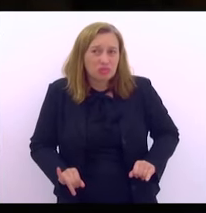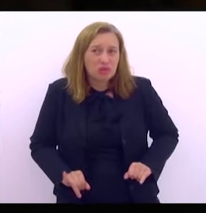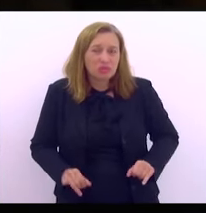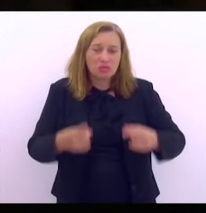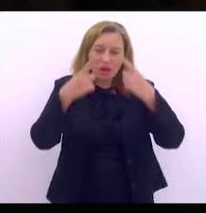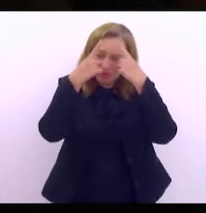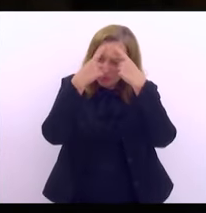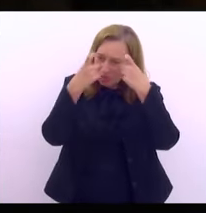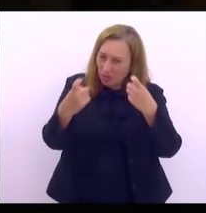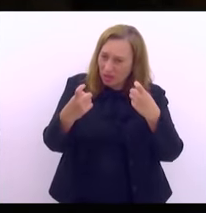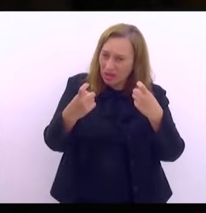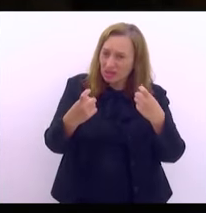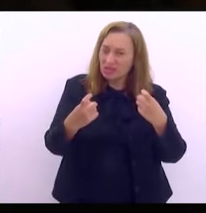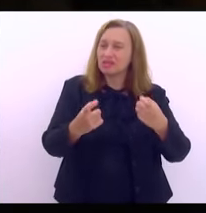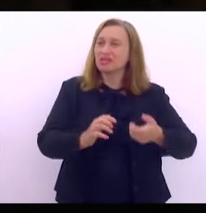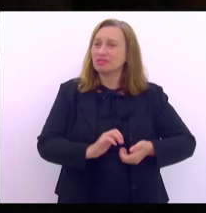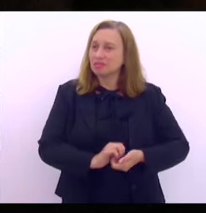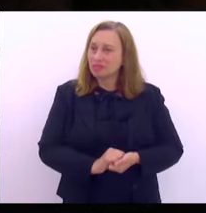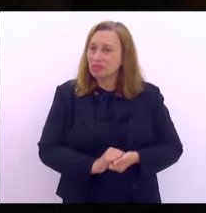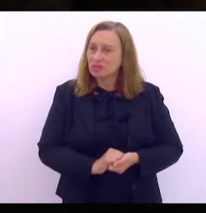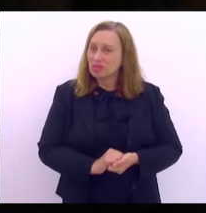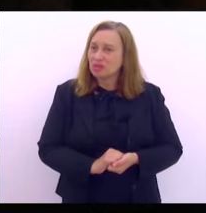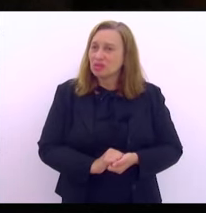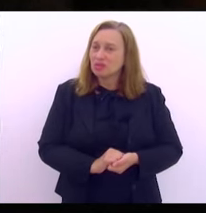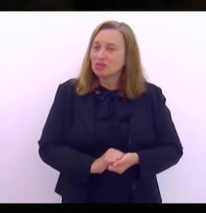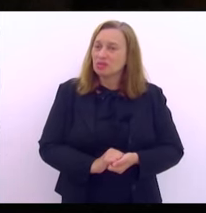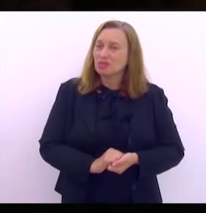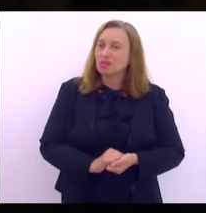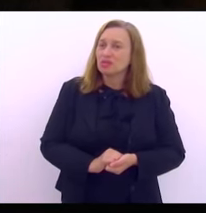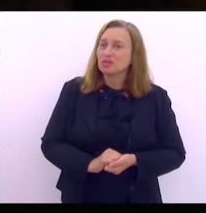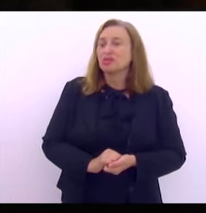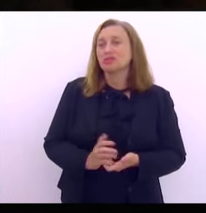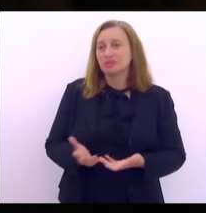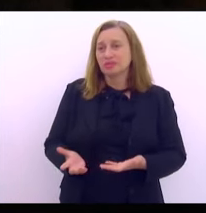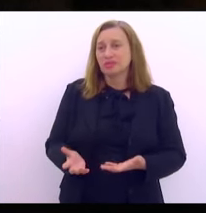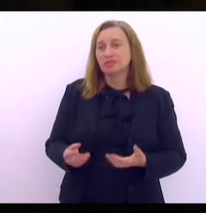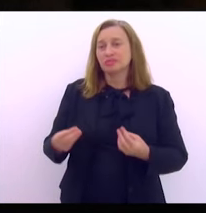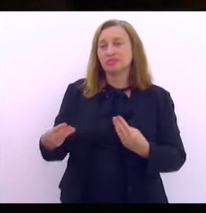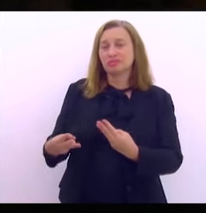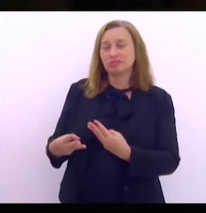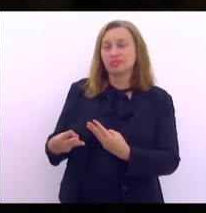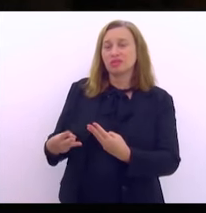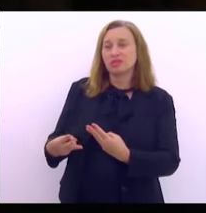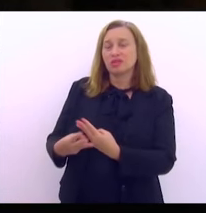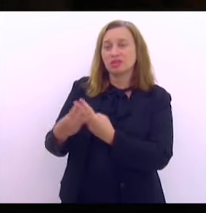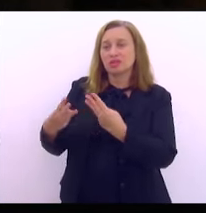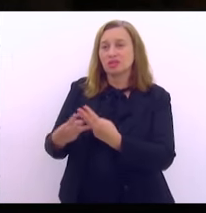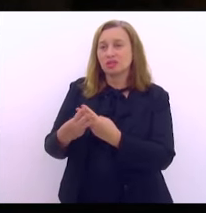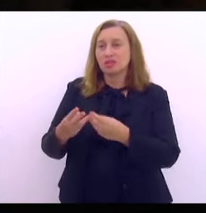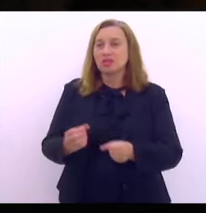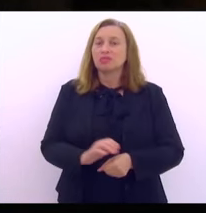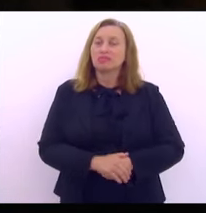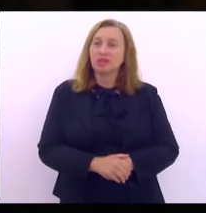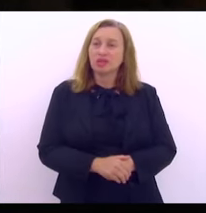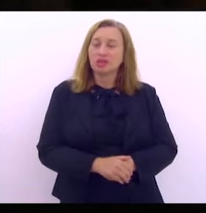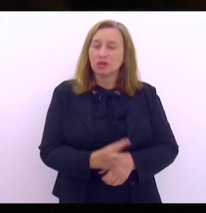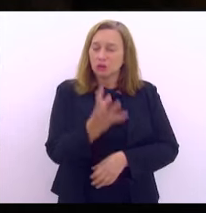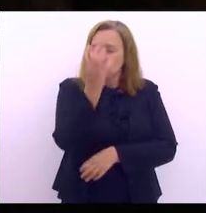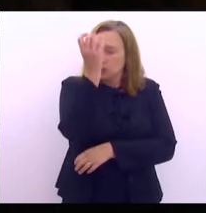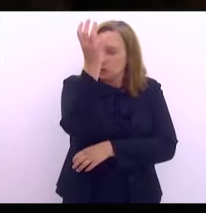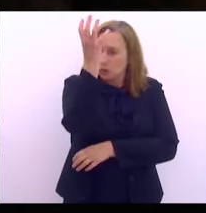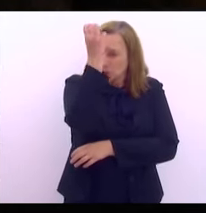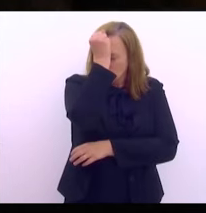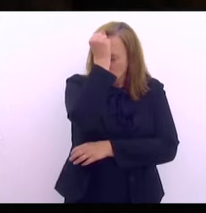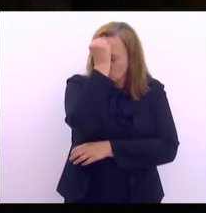à nação israelense, perpetrada pelos terroristas de Hamas.